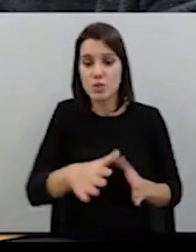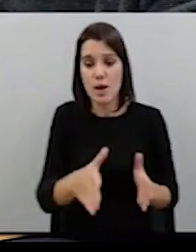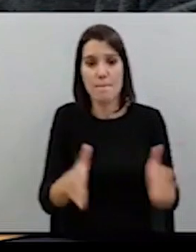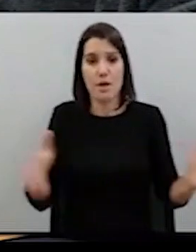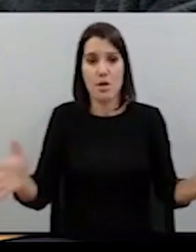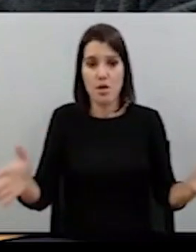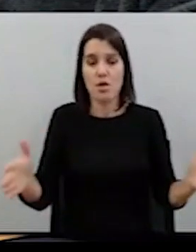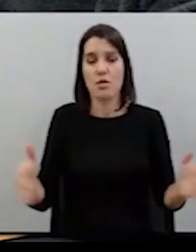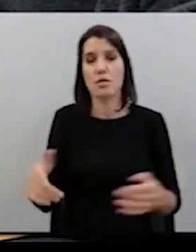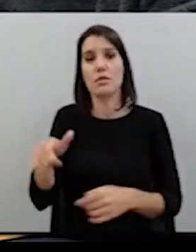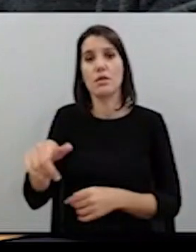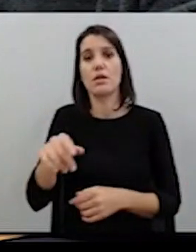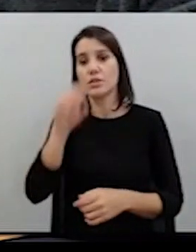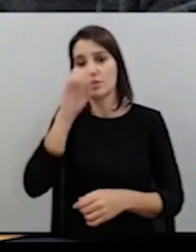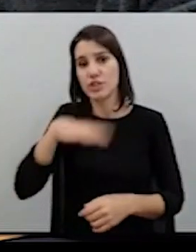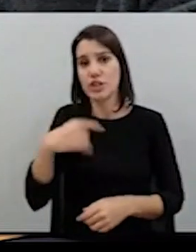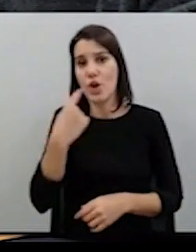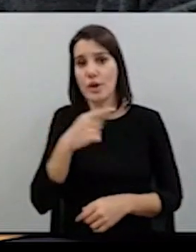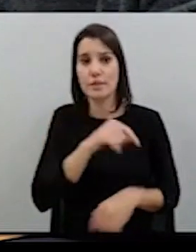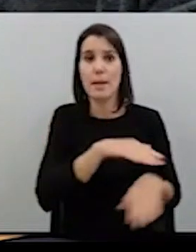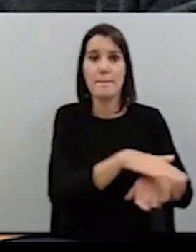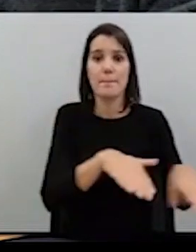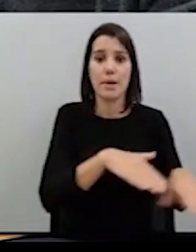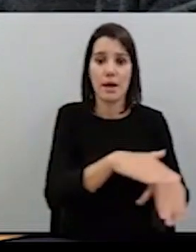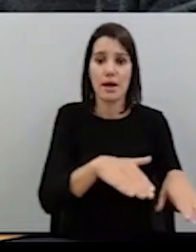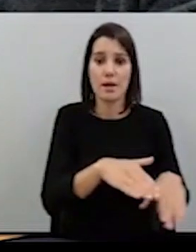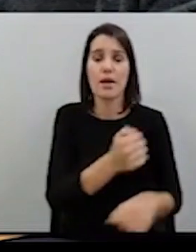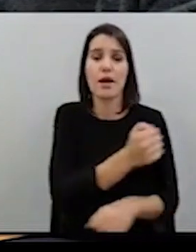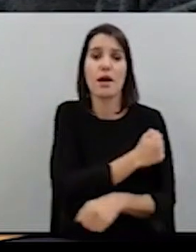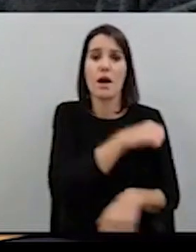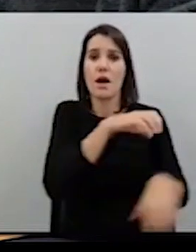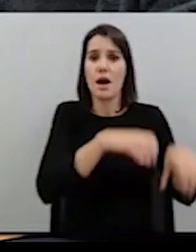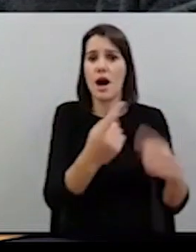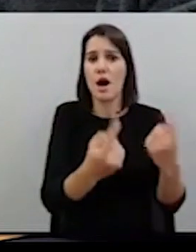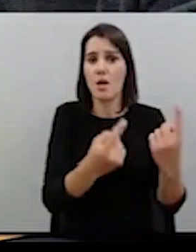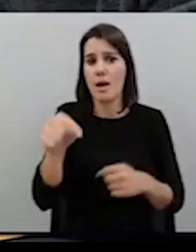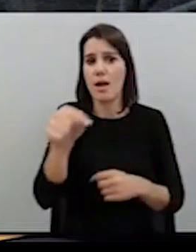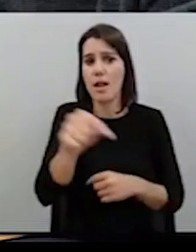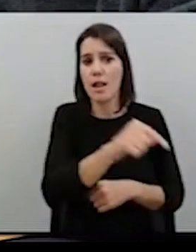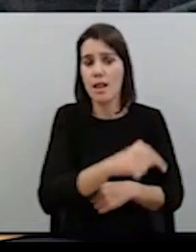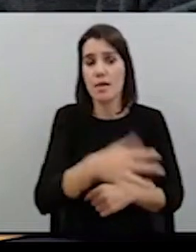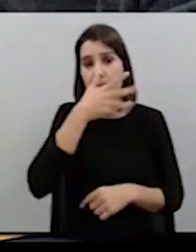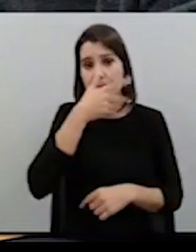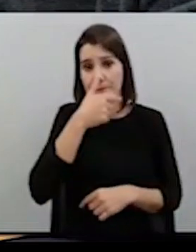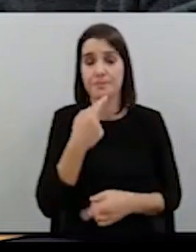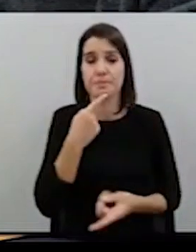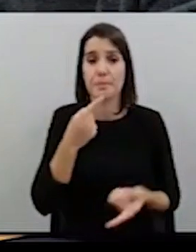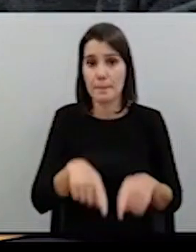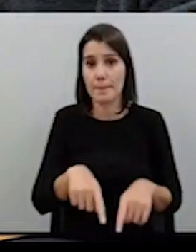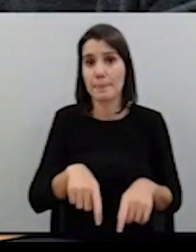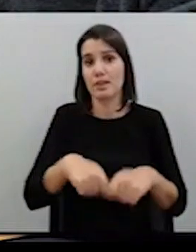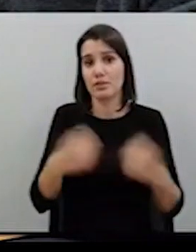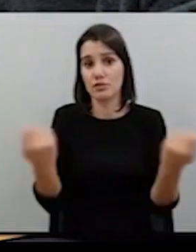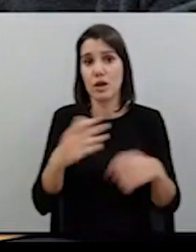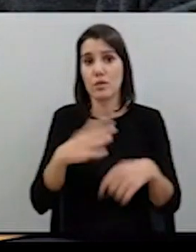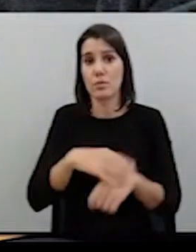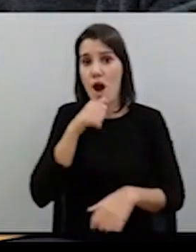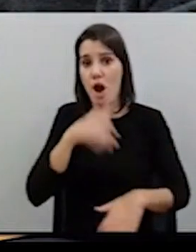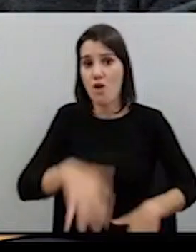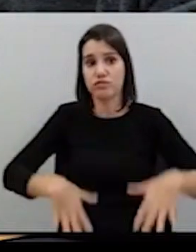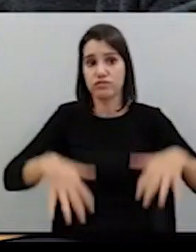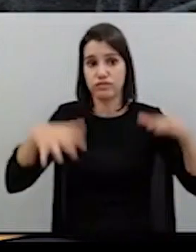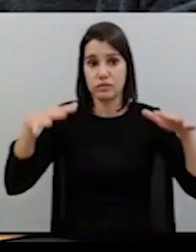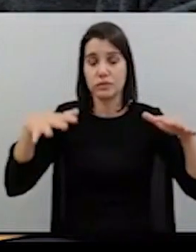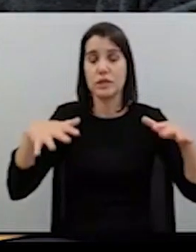e a praia, onde existem ainda algumas habitações que infelizmente mais uma vez tiveram estragos devido a estas inundações. A